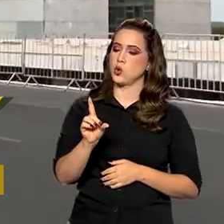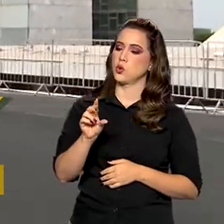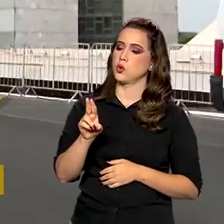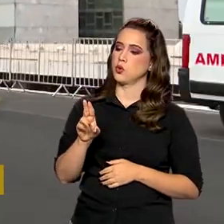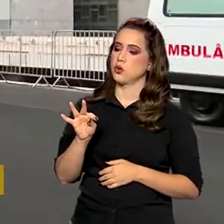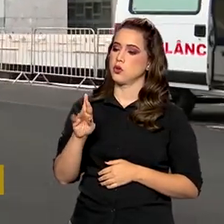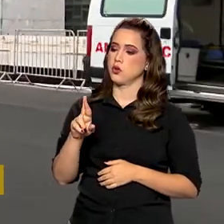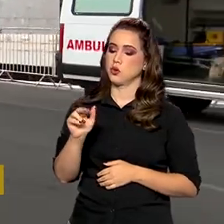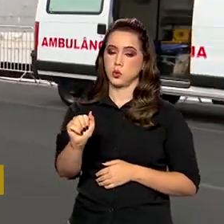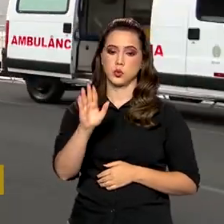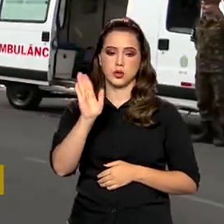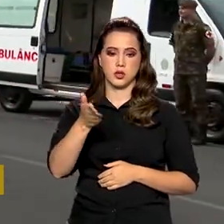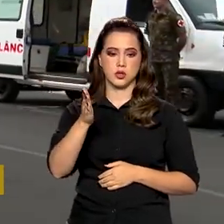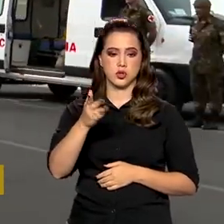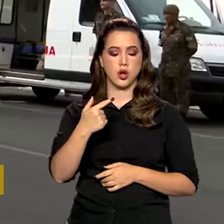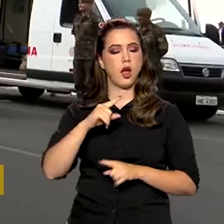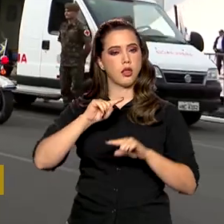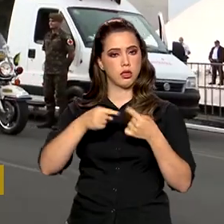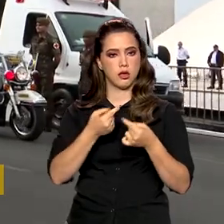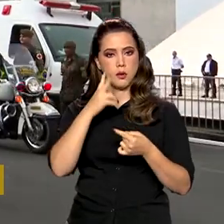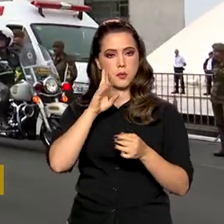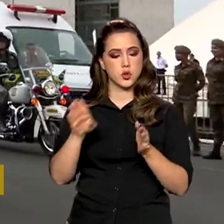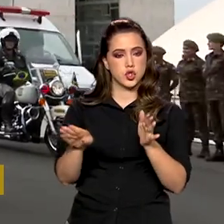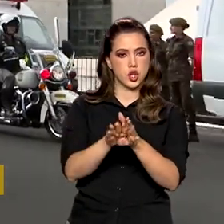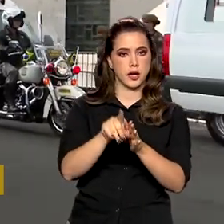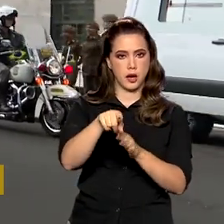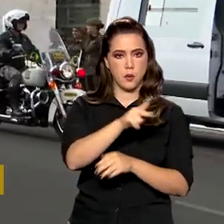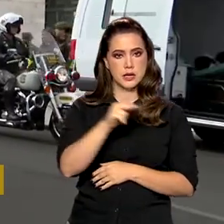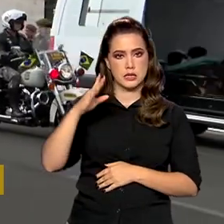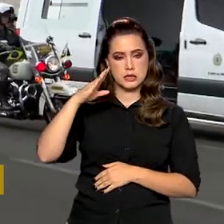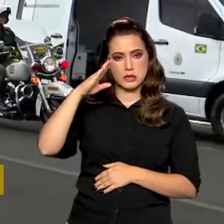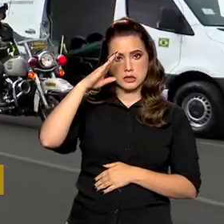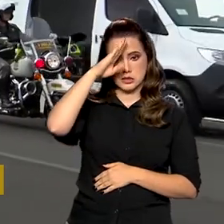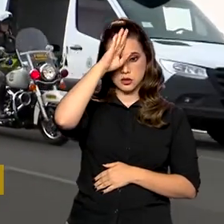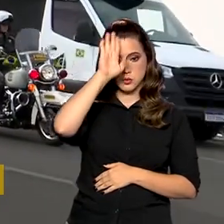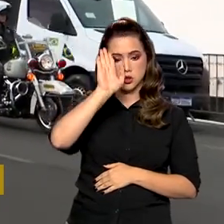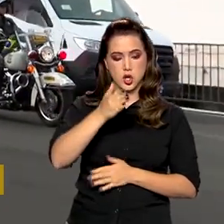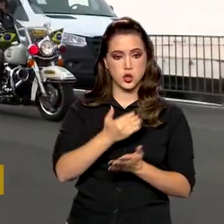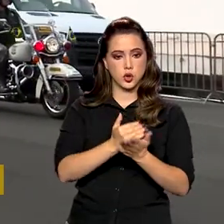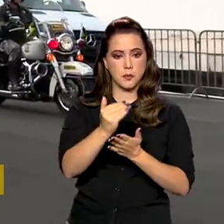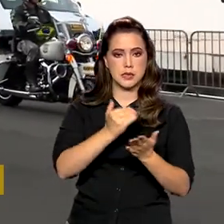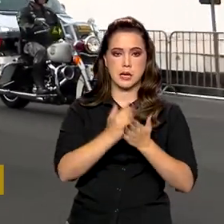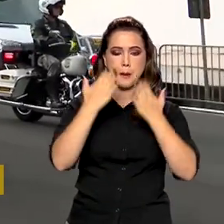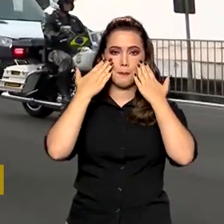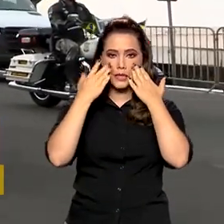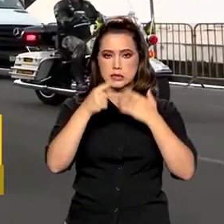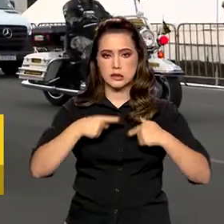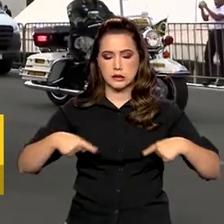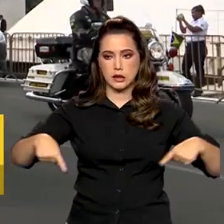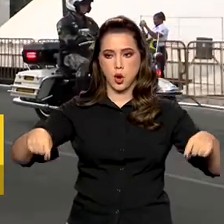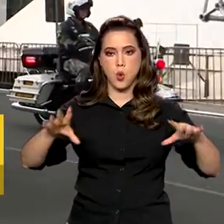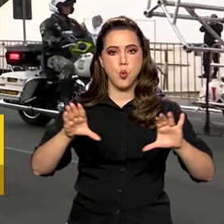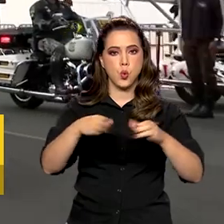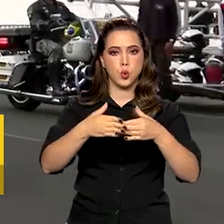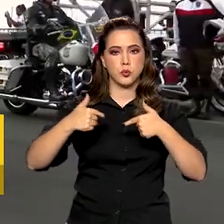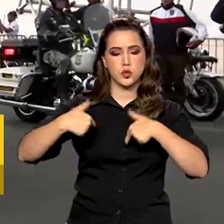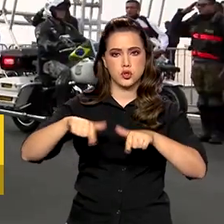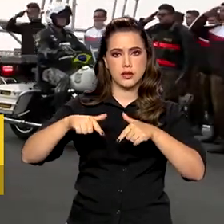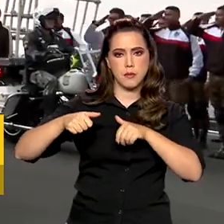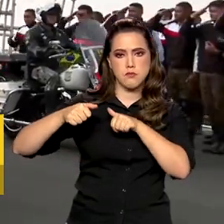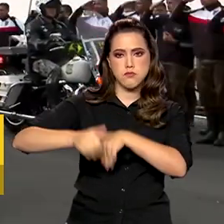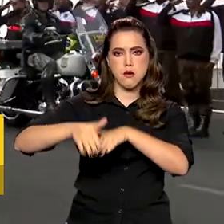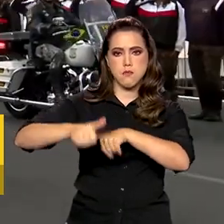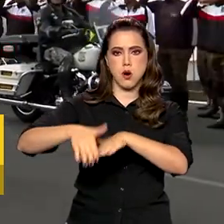em condições de, já na sequência, quando dá chegada do presidente na tribuna, fazer a apresentação da tropa, né? A gente